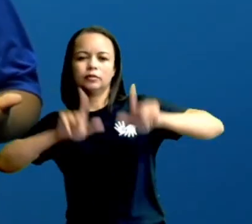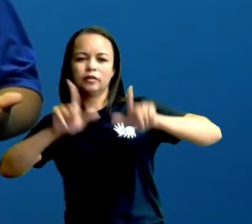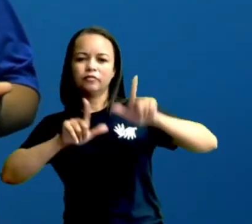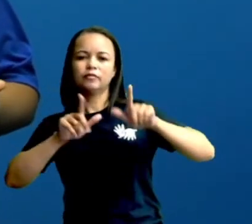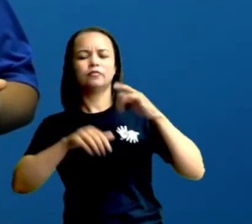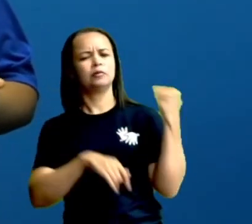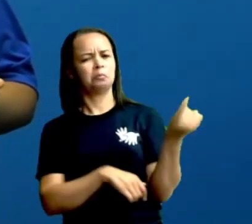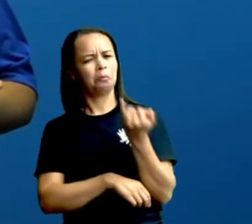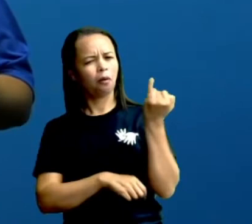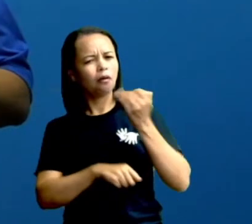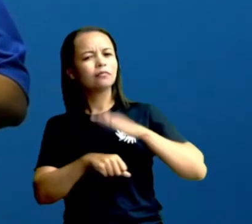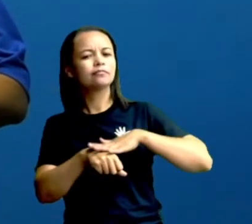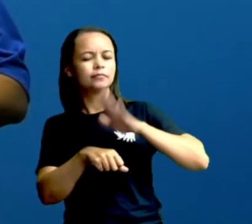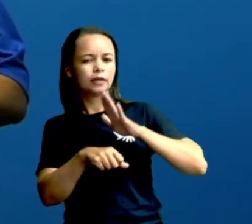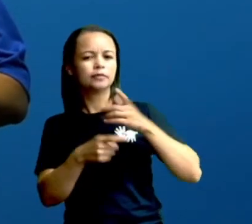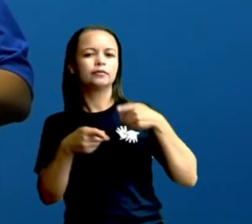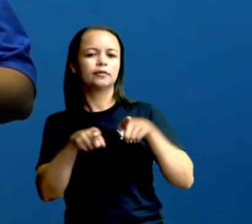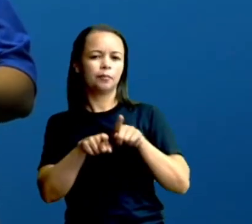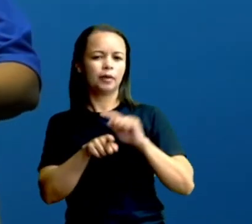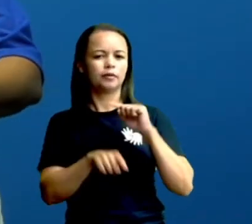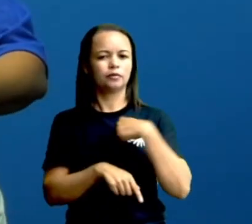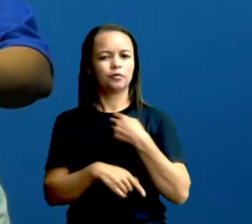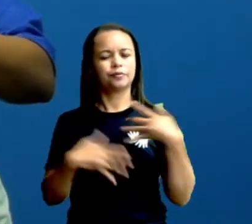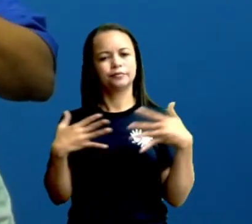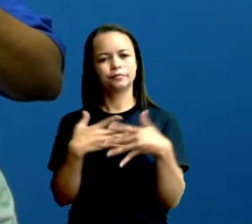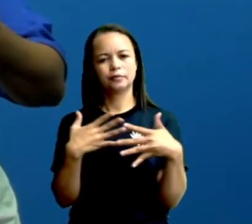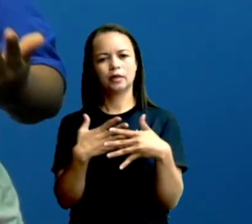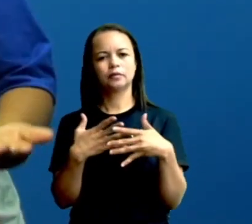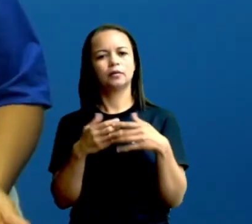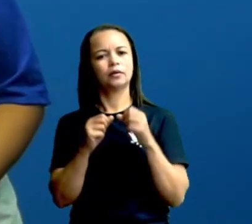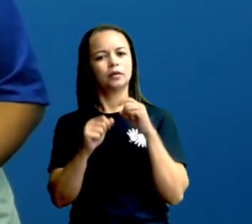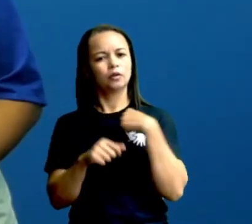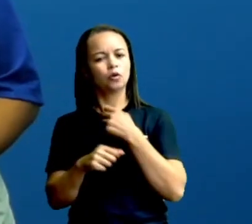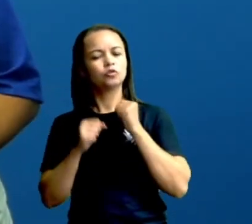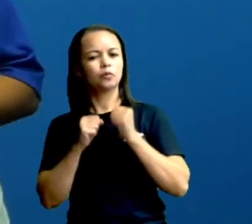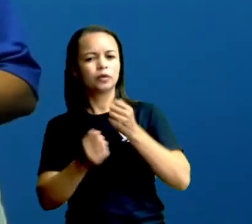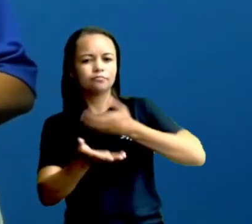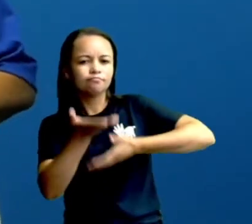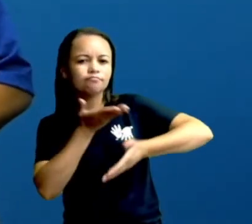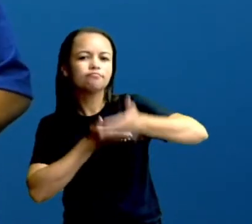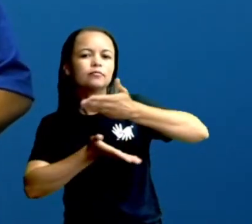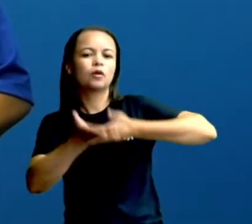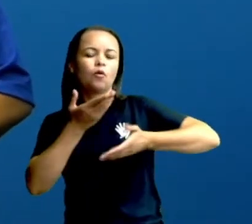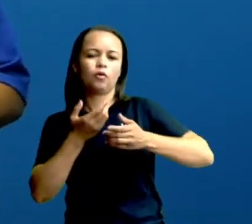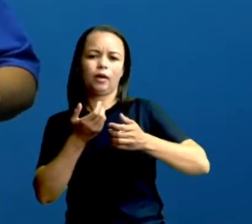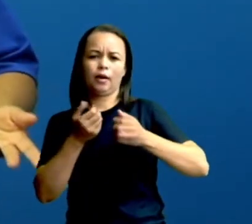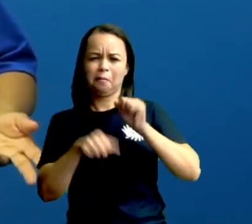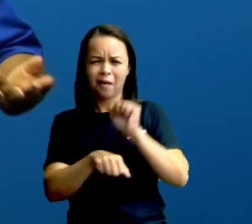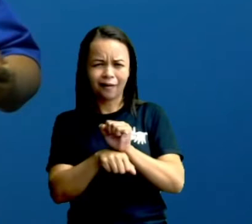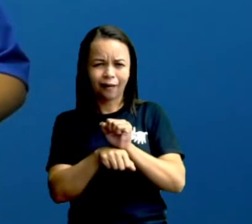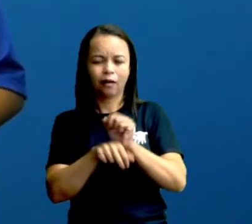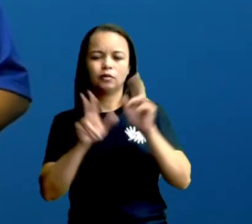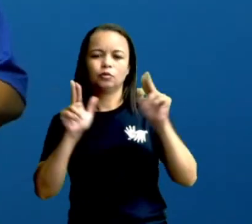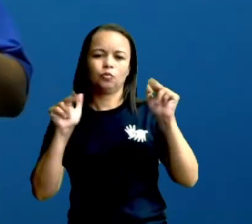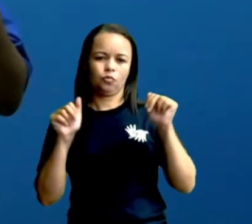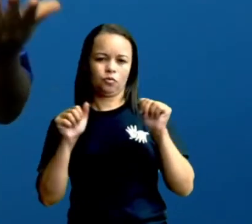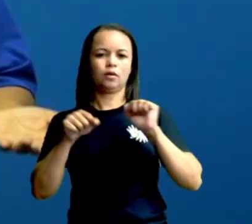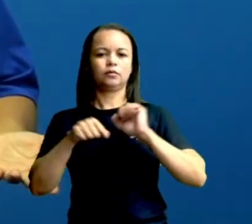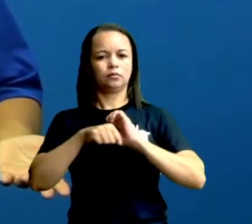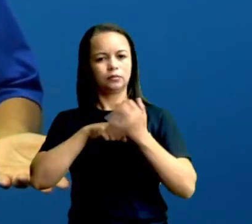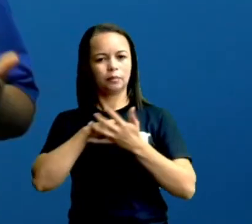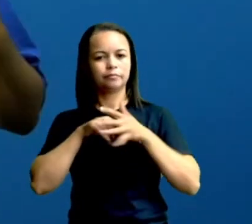extrema importância, né, na nossa cidade para que pudéssemos ter essa troca, né, e não parar, né, isso em tempo de